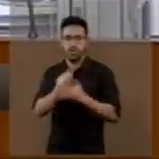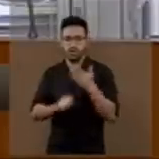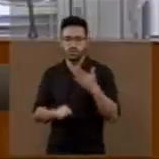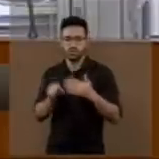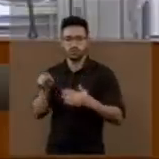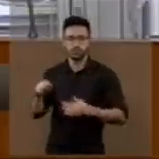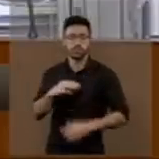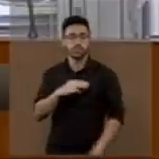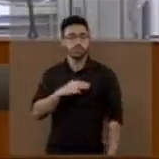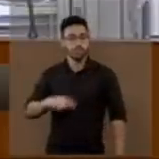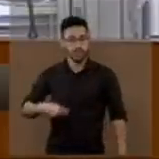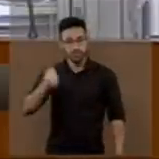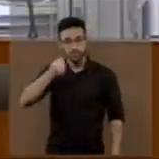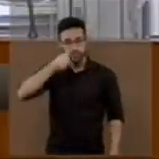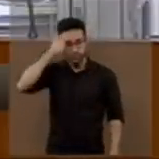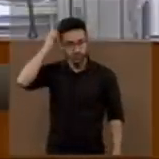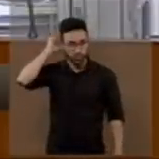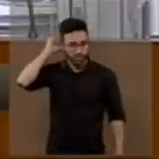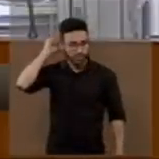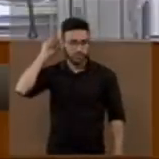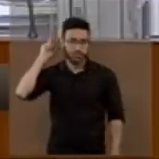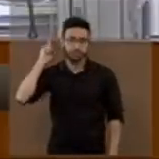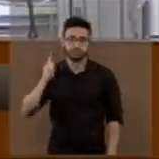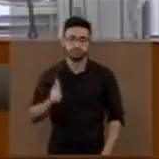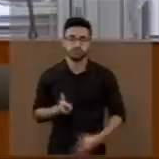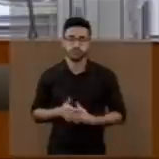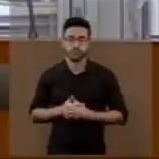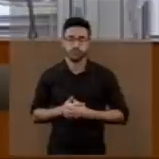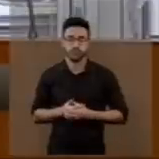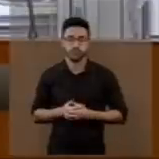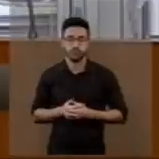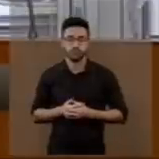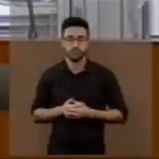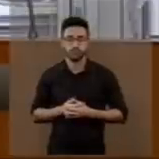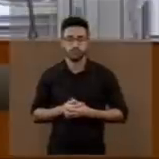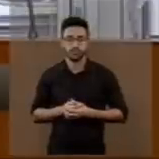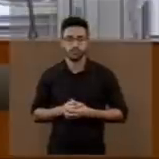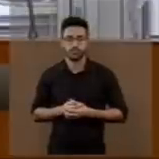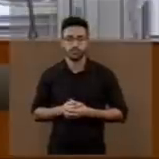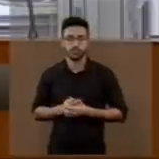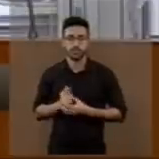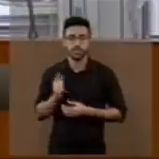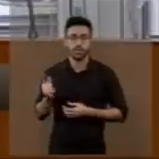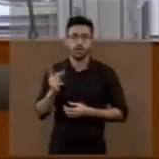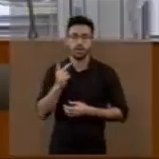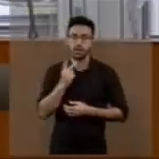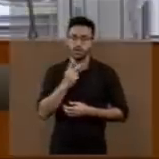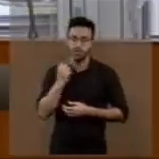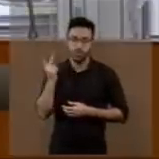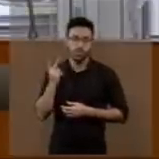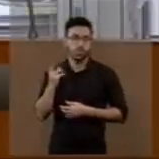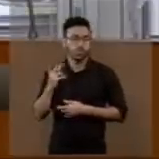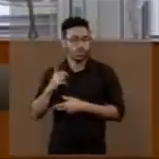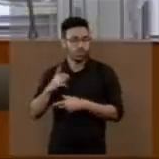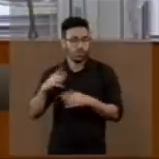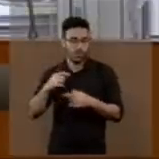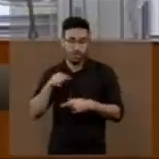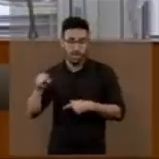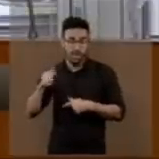ministro Alexandre chama atenção, da parte que ele julga que ainda teria pertinência julgar,